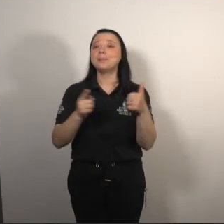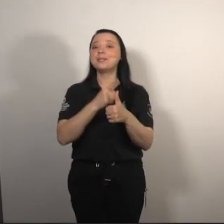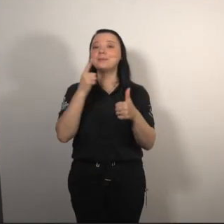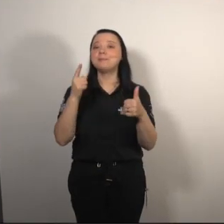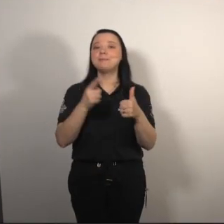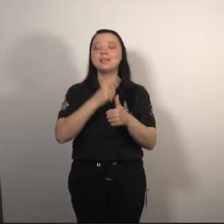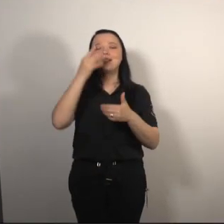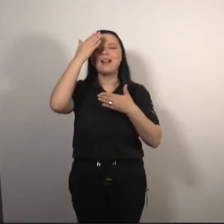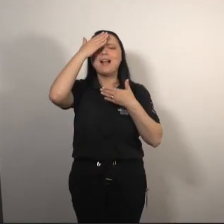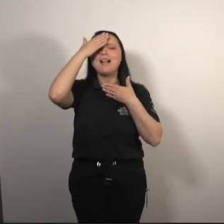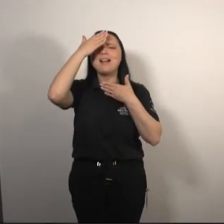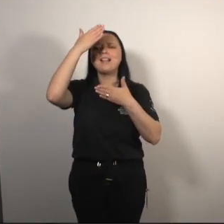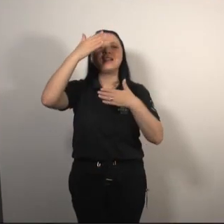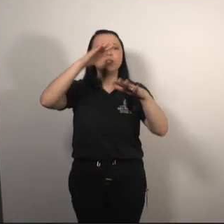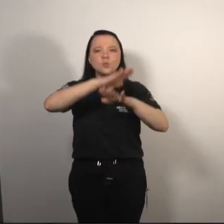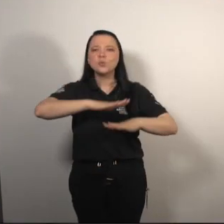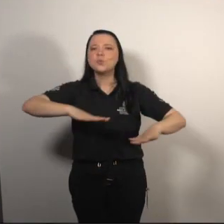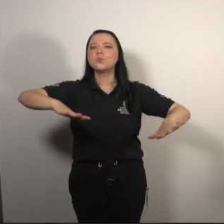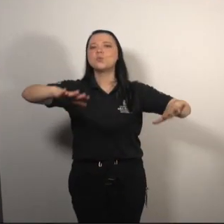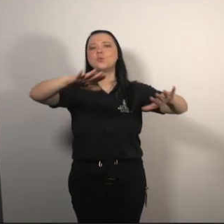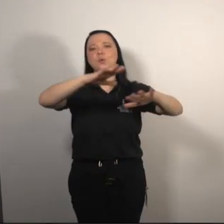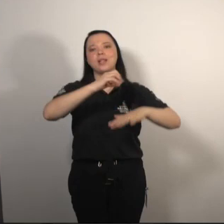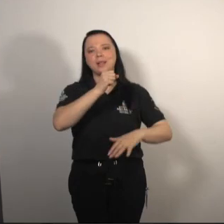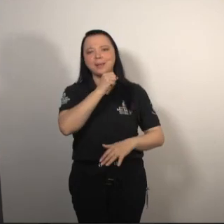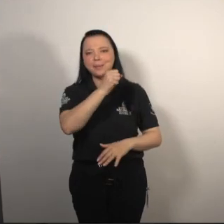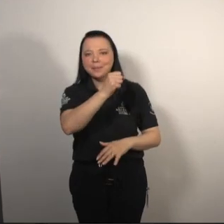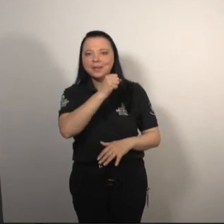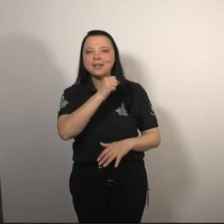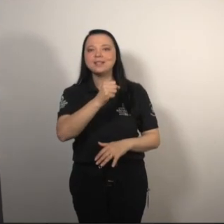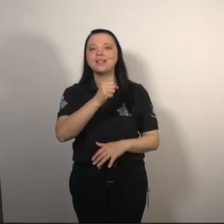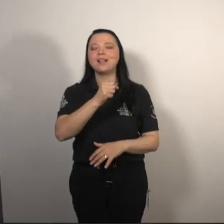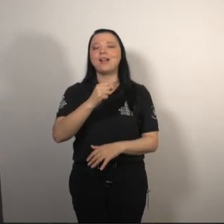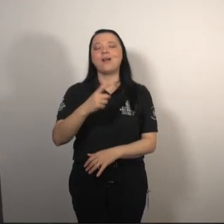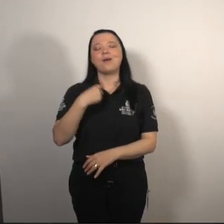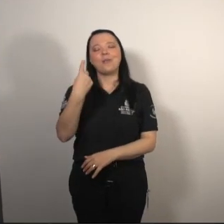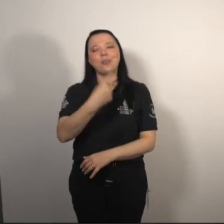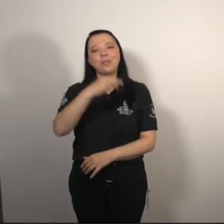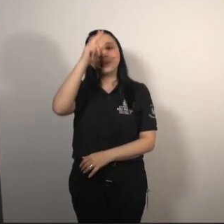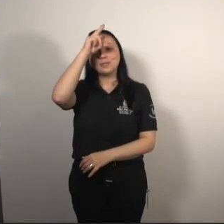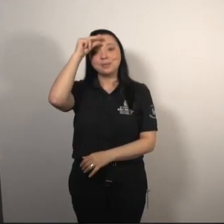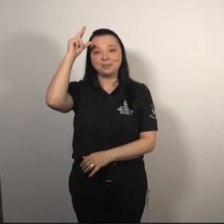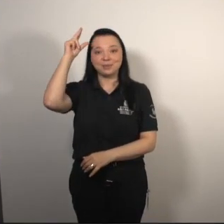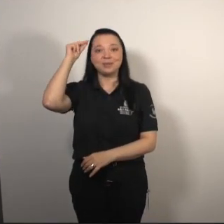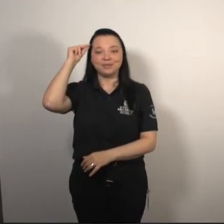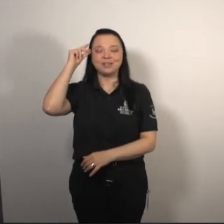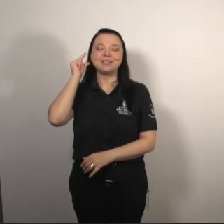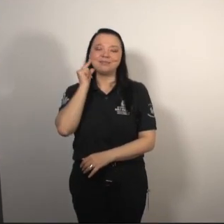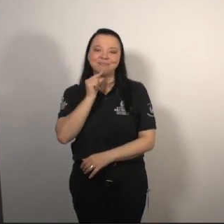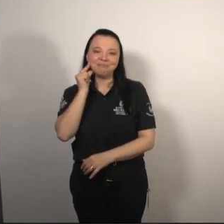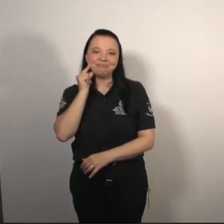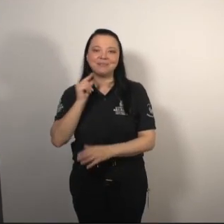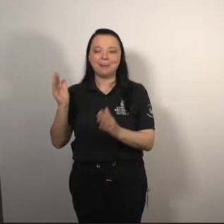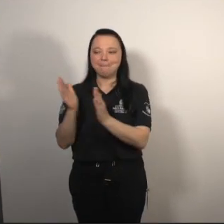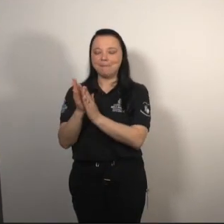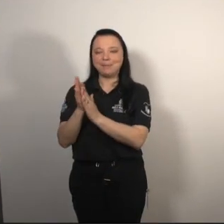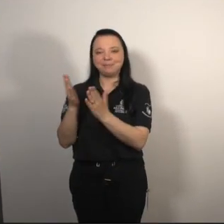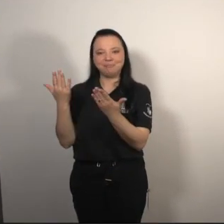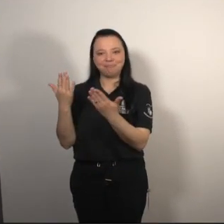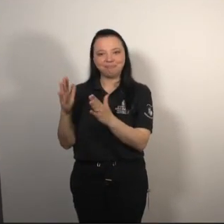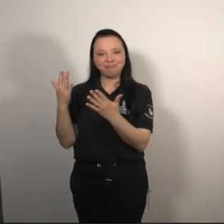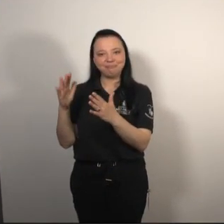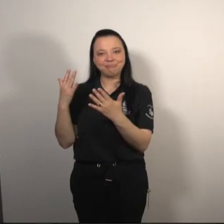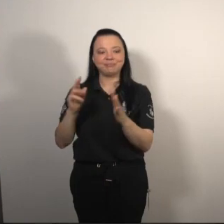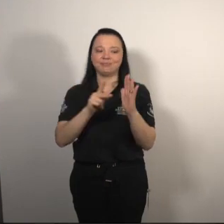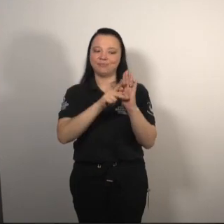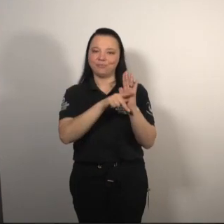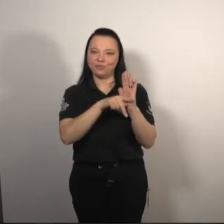Primeiramente, agradecer a toda a imprensa, agradecer ao nosso prefeito Ricardo Nunes pela oportunidade, parabenizá-lo por esse